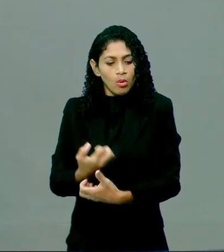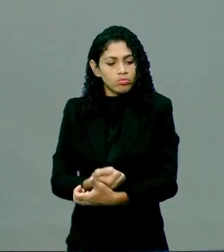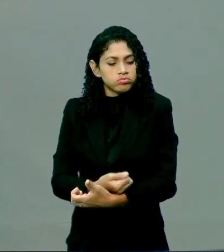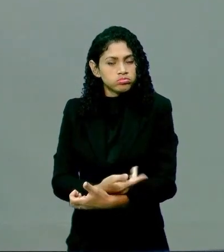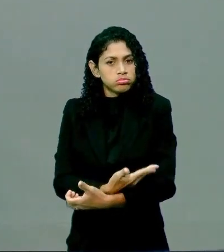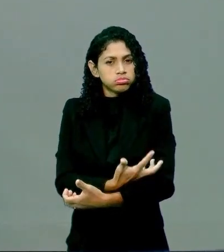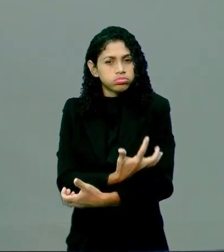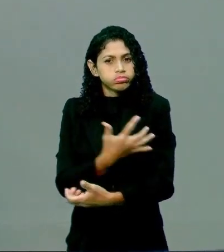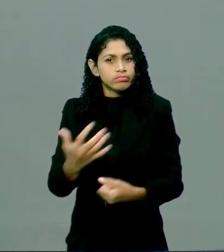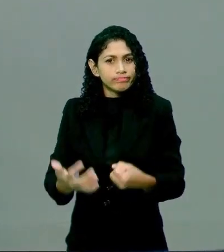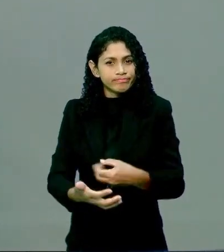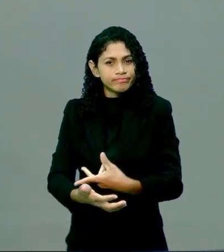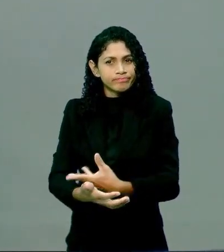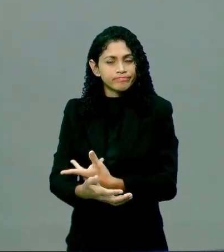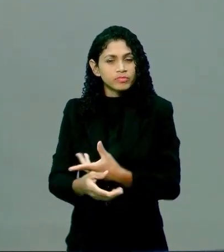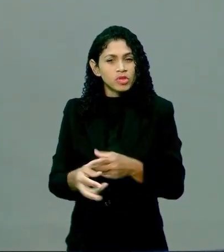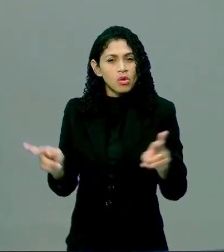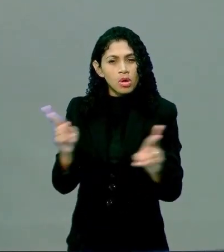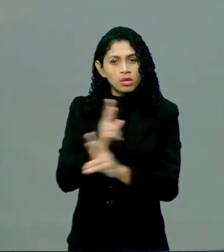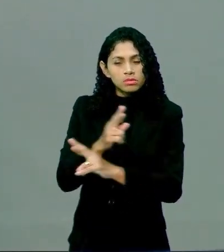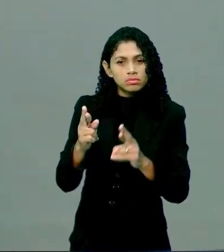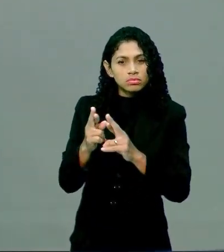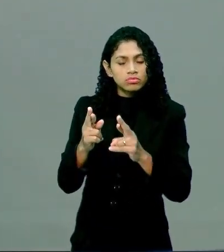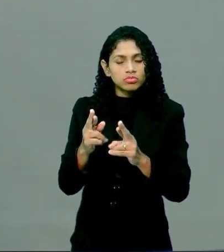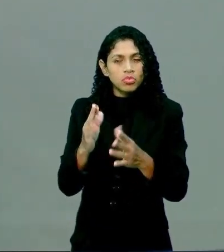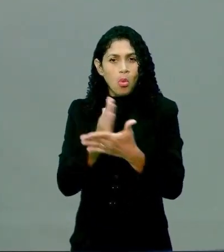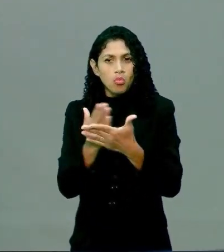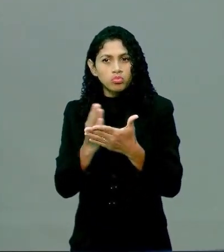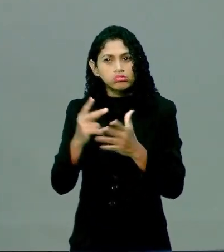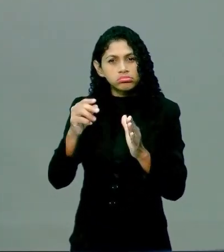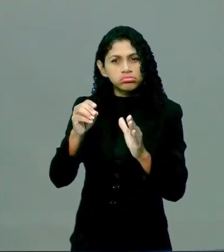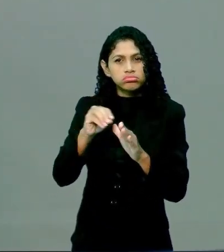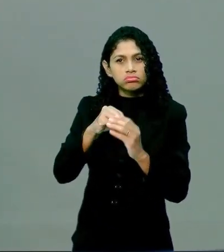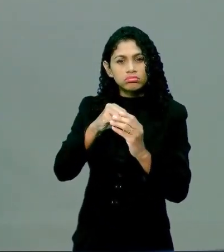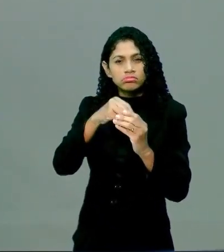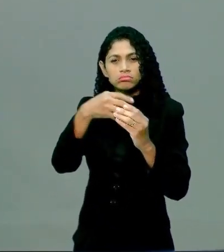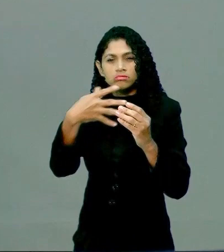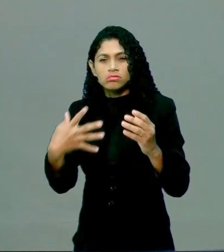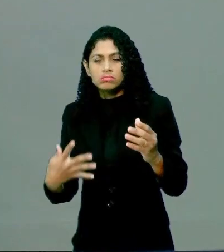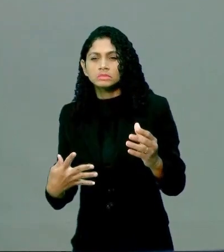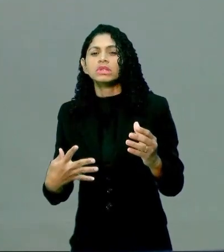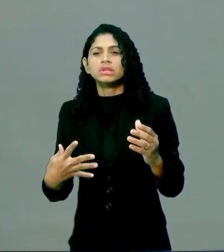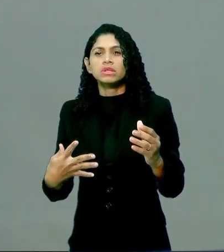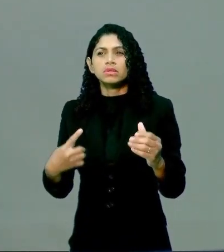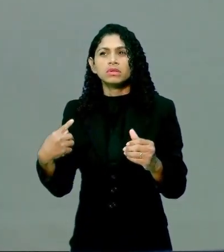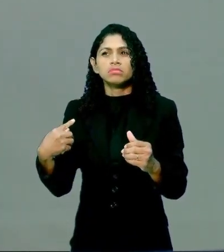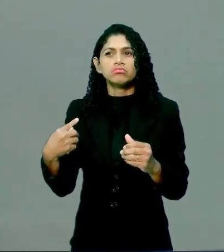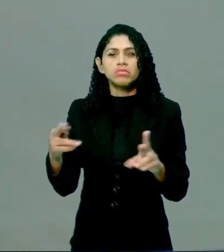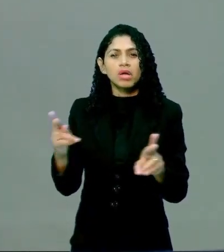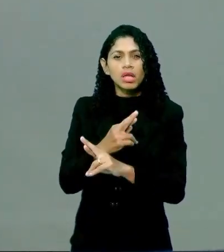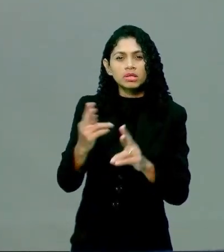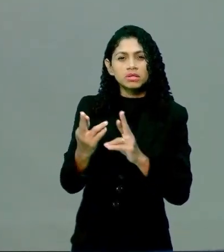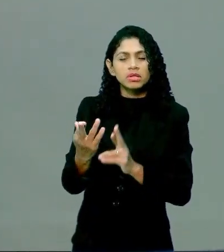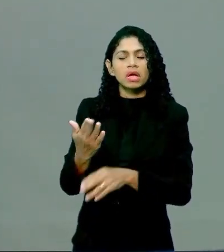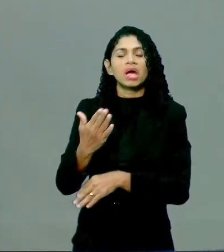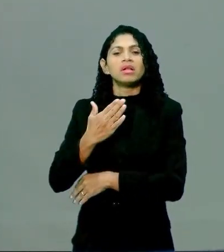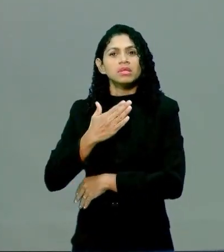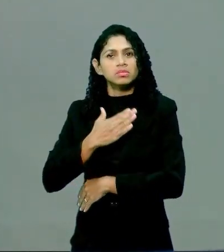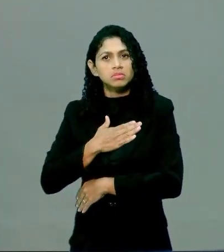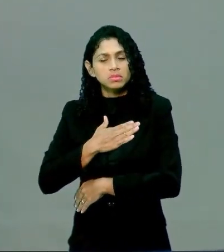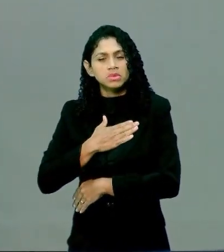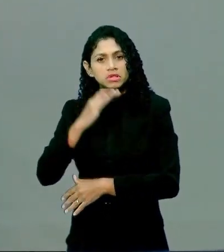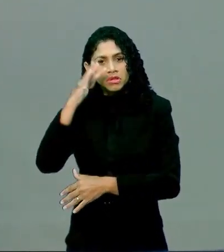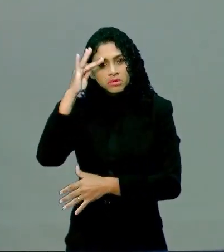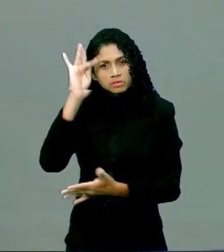algumas características ali do protagonista comigo, eu começo a refletir a minha realidade, a minha verdade.